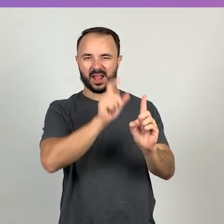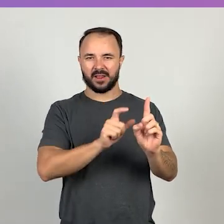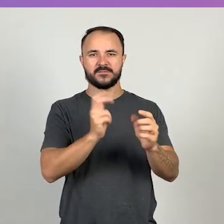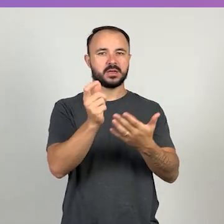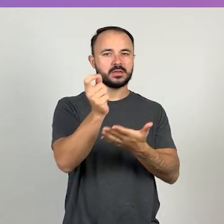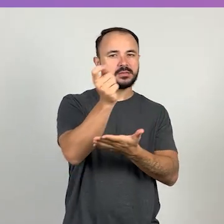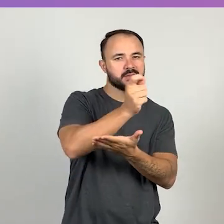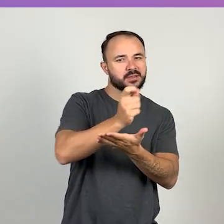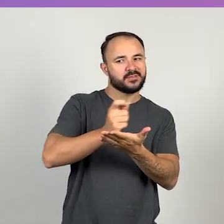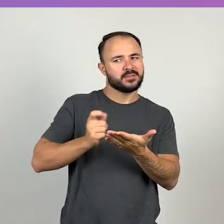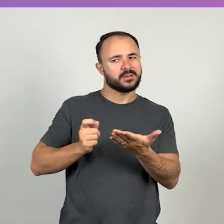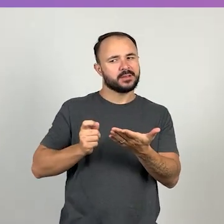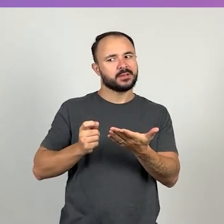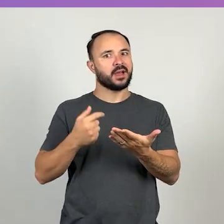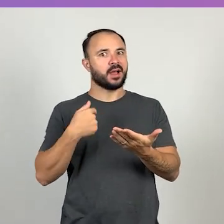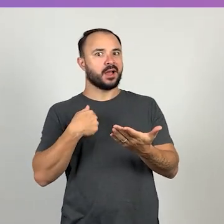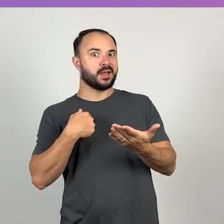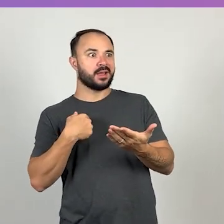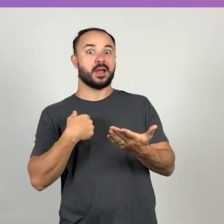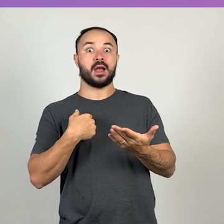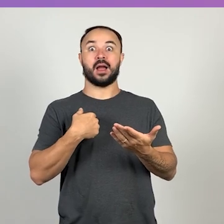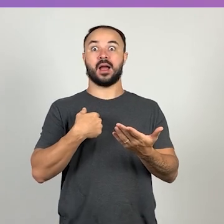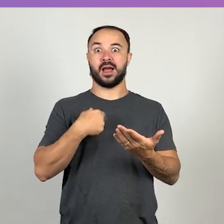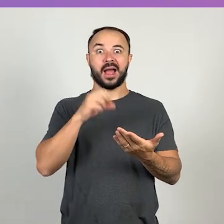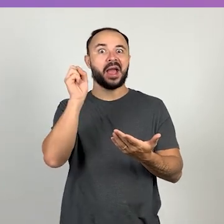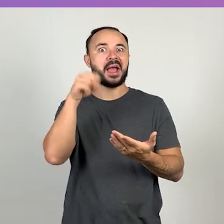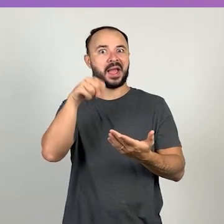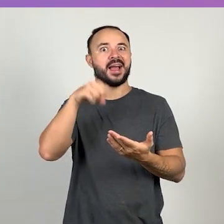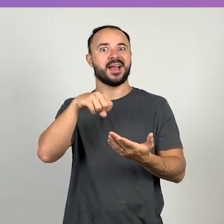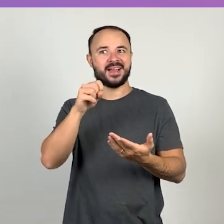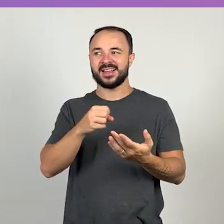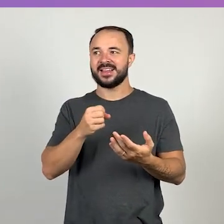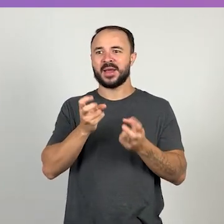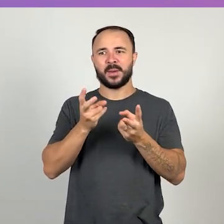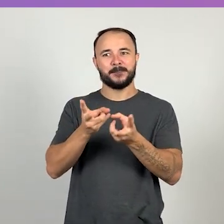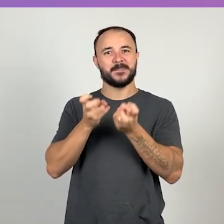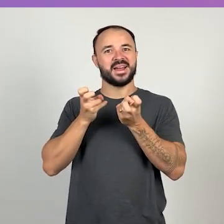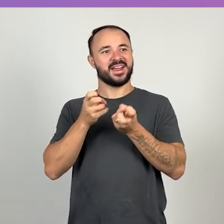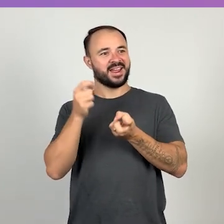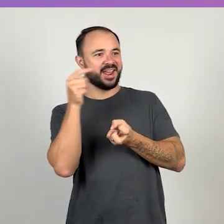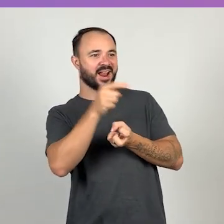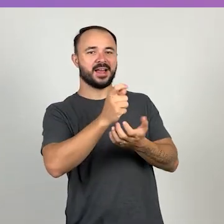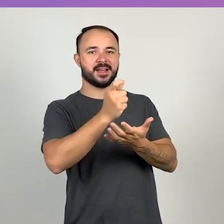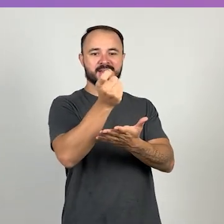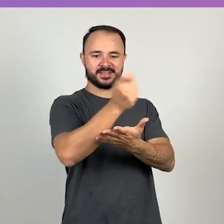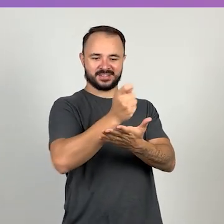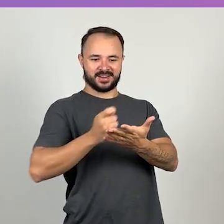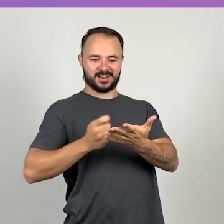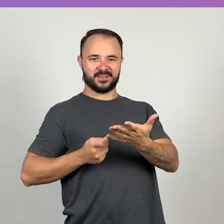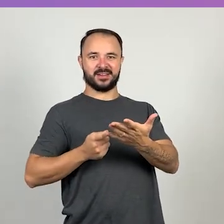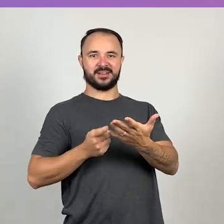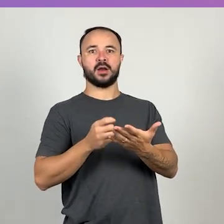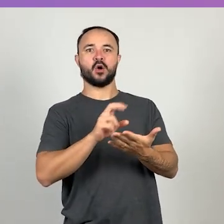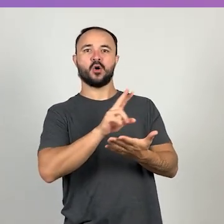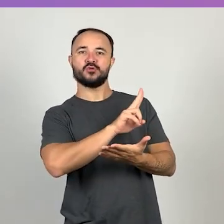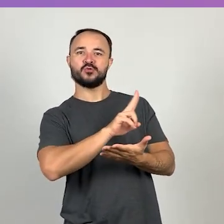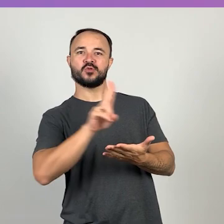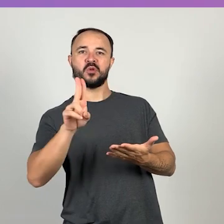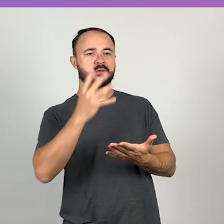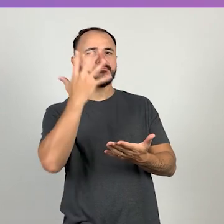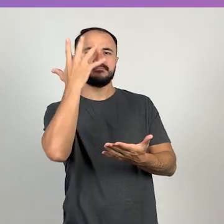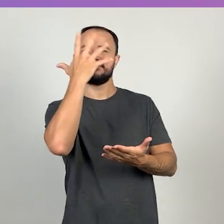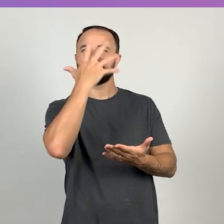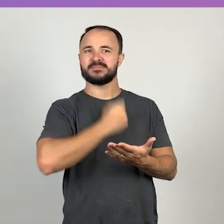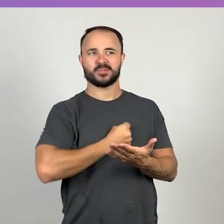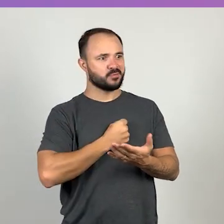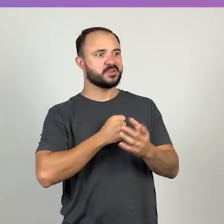escrever? Sim! Veja! Ela escreveu! Que nome lindo que ela